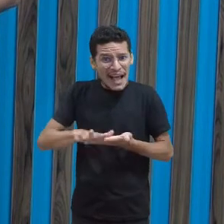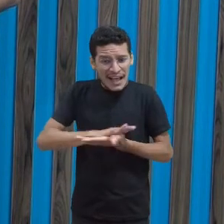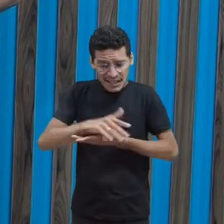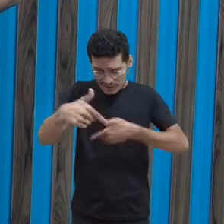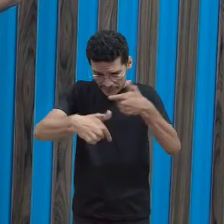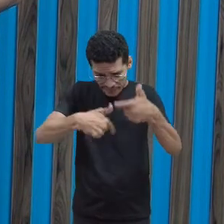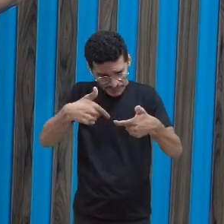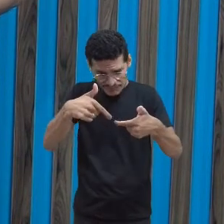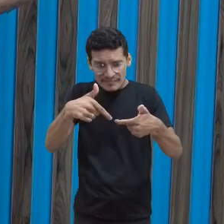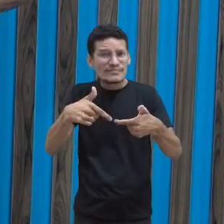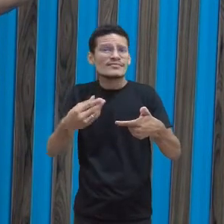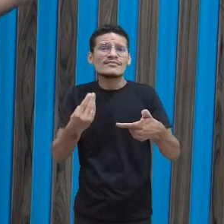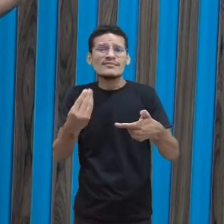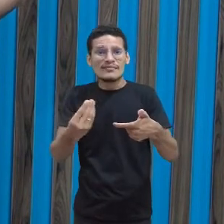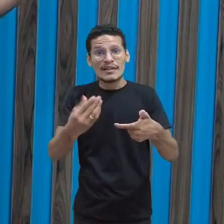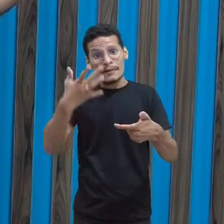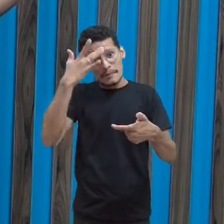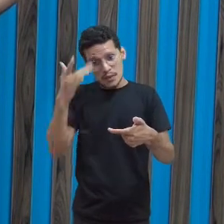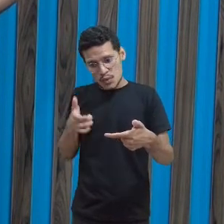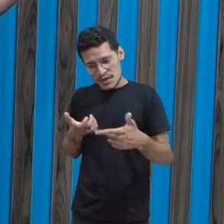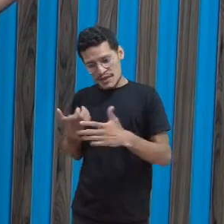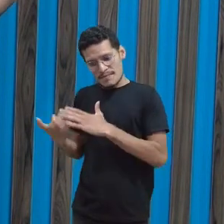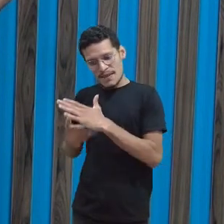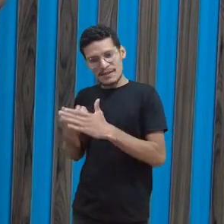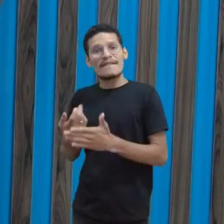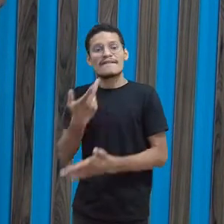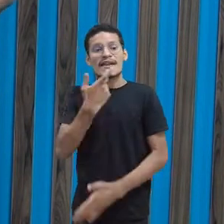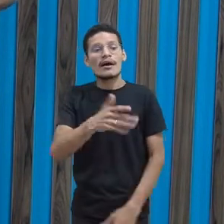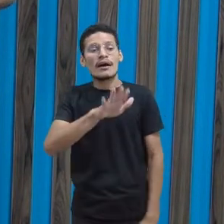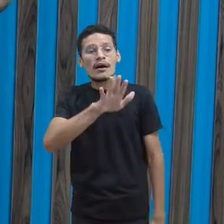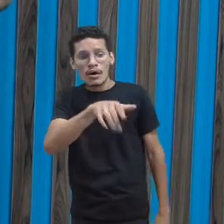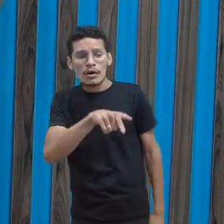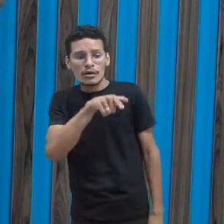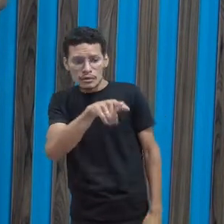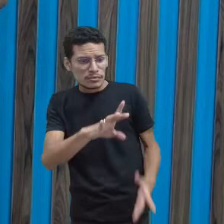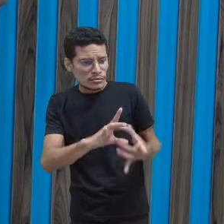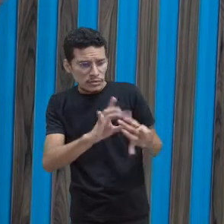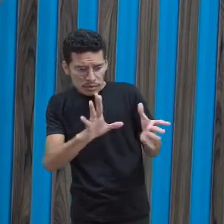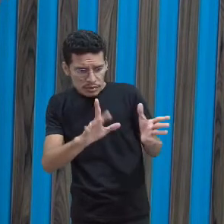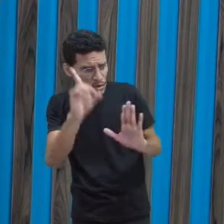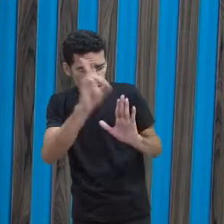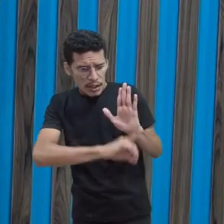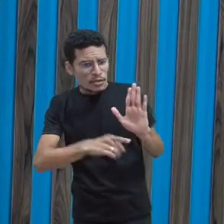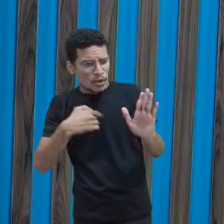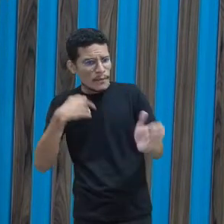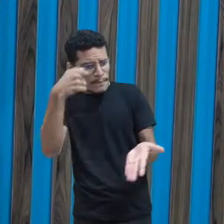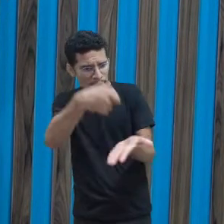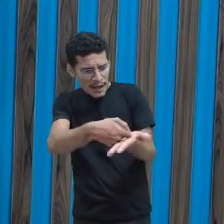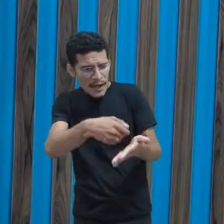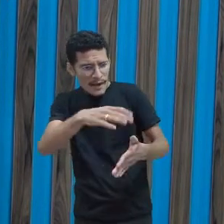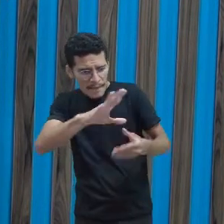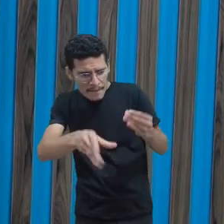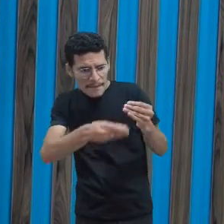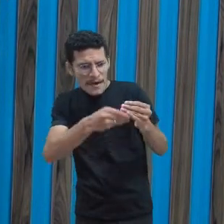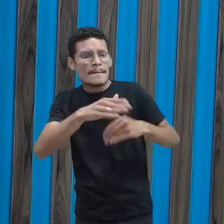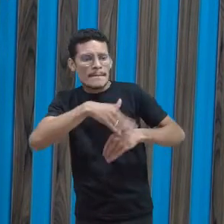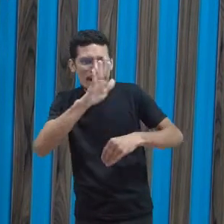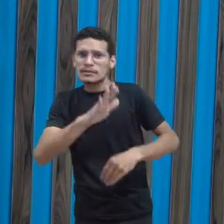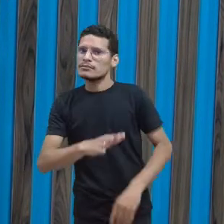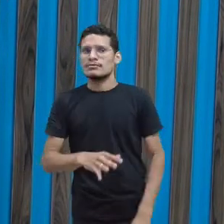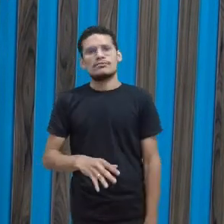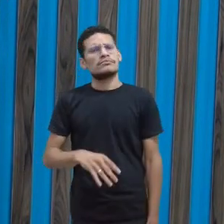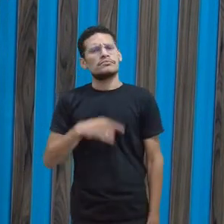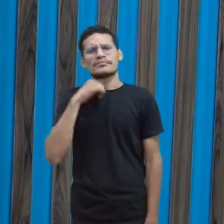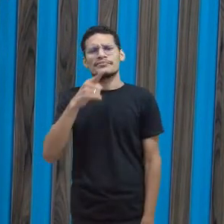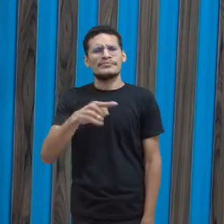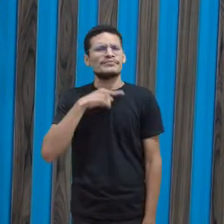país, um empregador, ele dissesse, não, olha, abre mão dos seus direitos que eu vou pagar mais para você. Para mim, parece